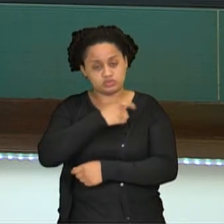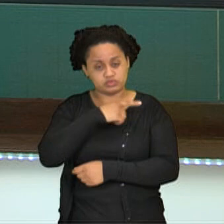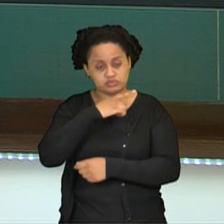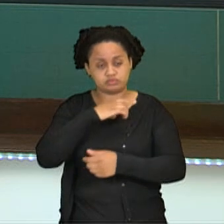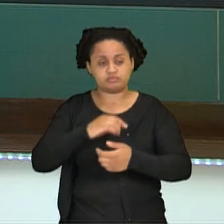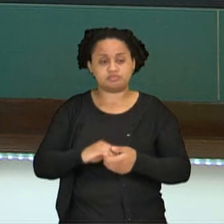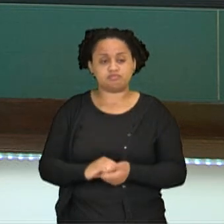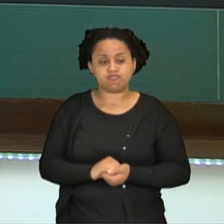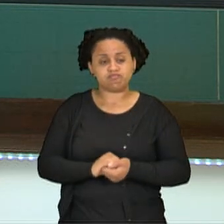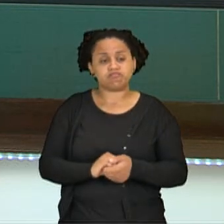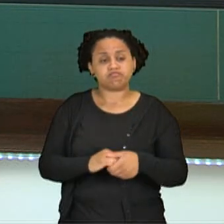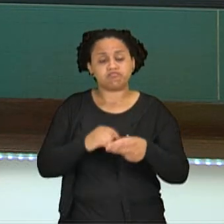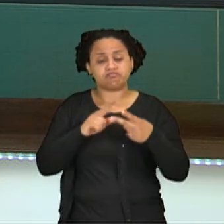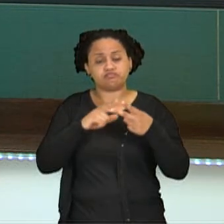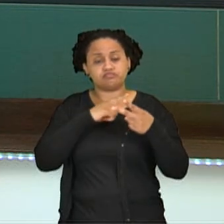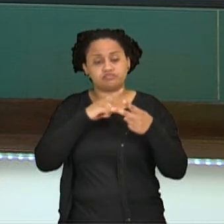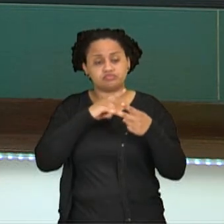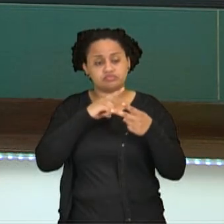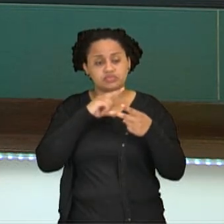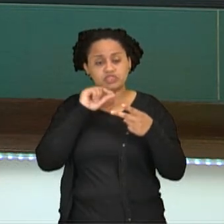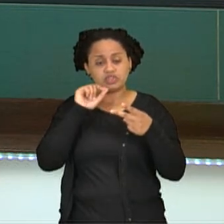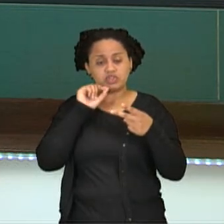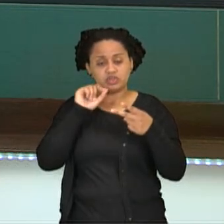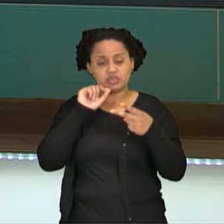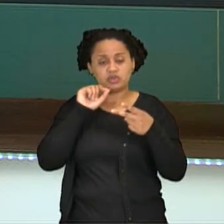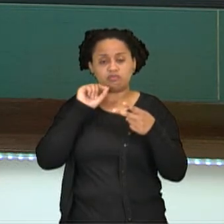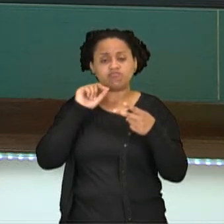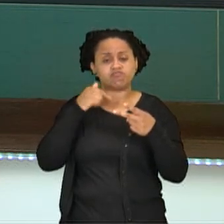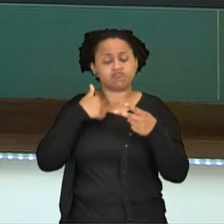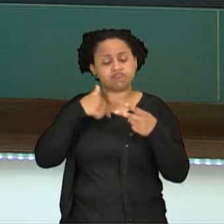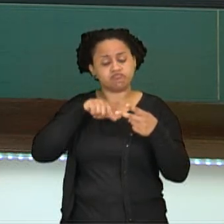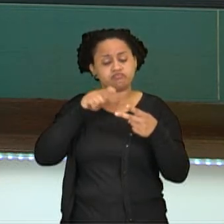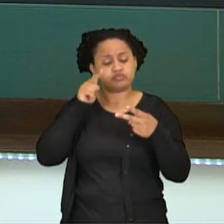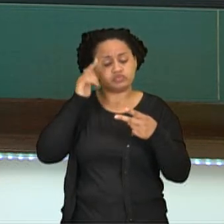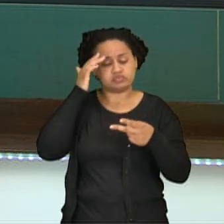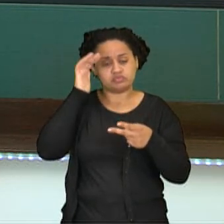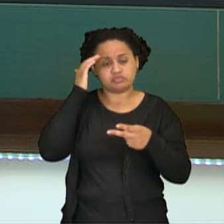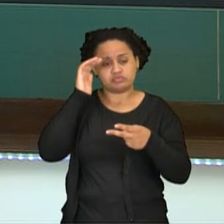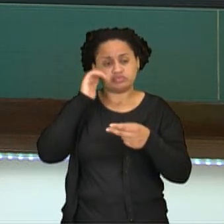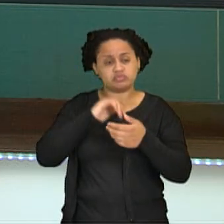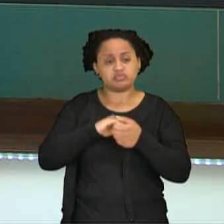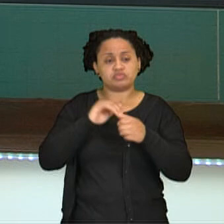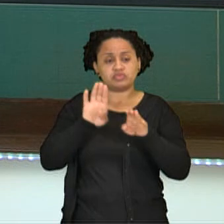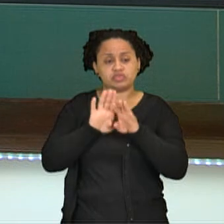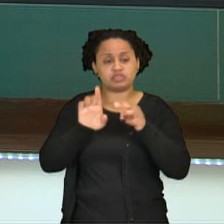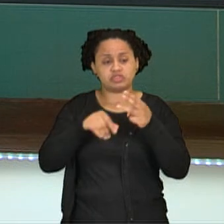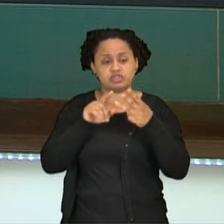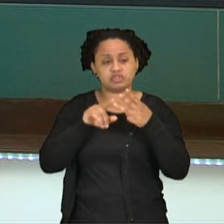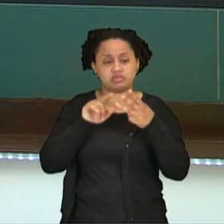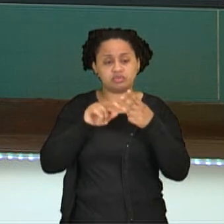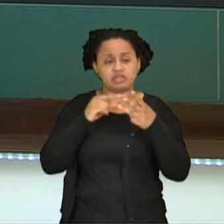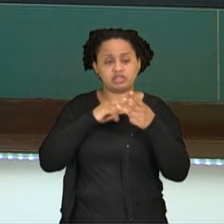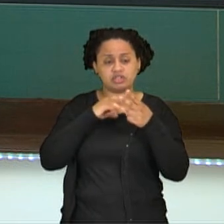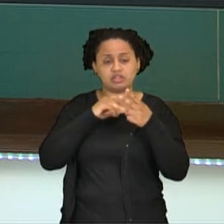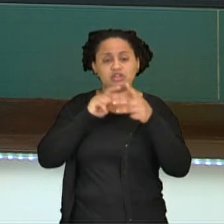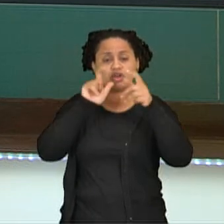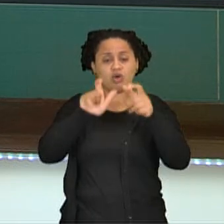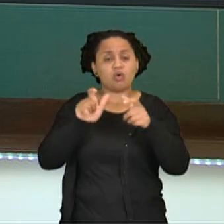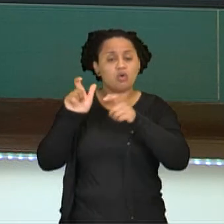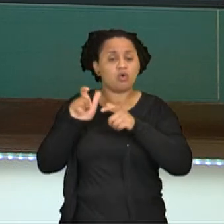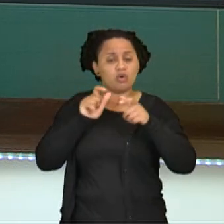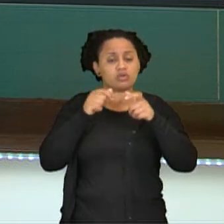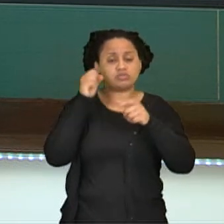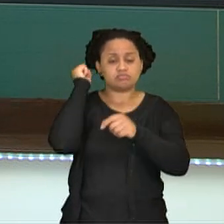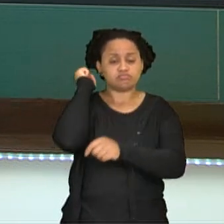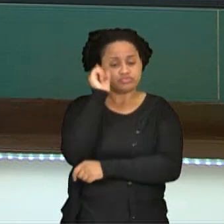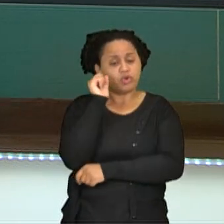vetor. Você tem o sentido, que é para onde aponta a flecha, e você tem a direção, que é o plano onde está a